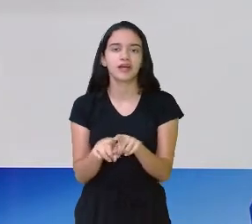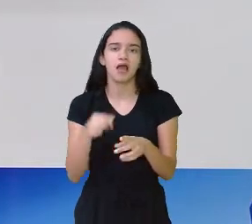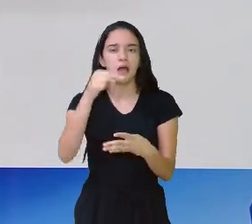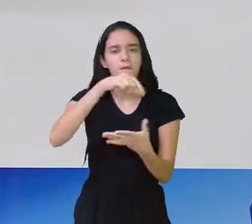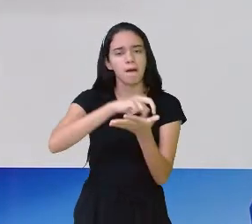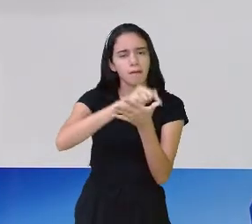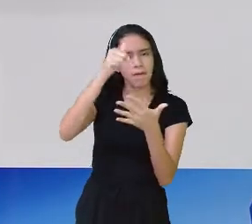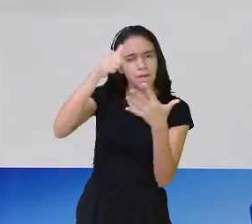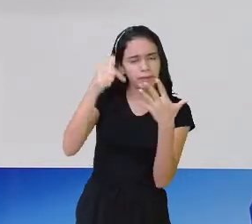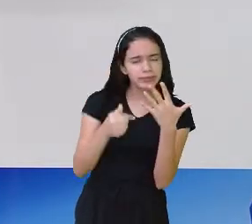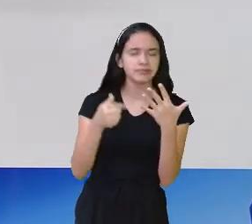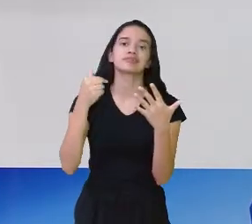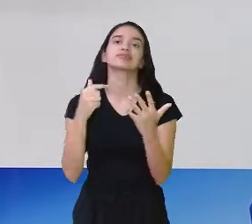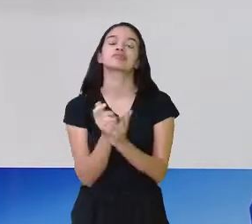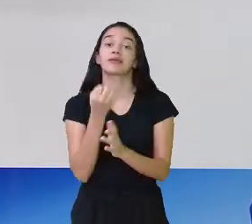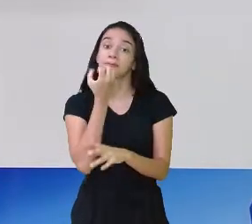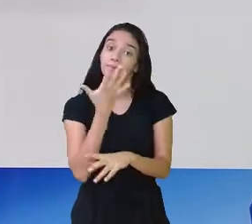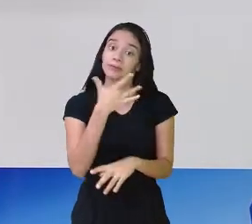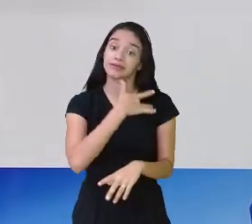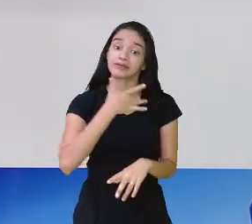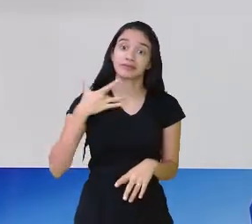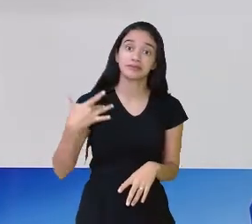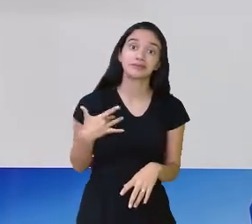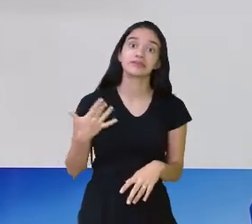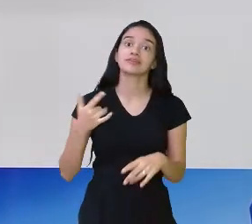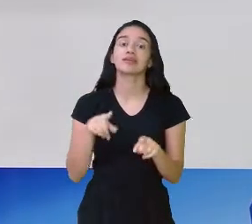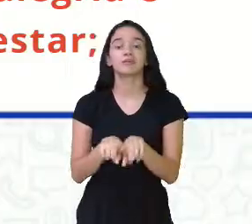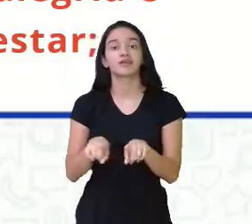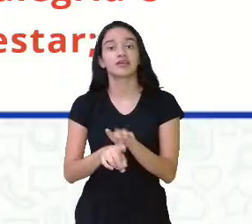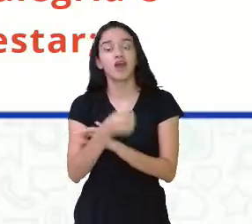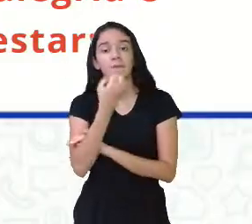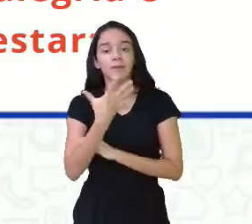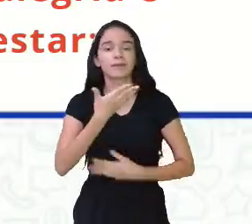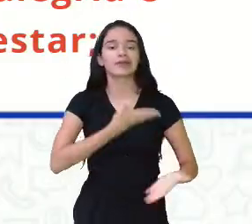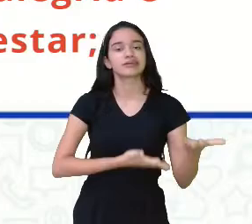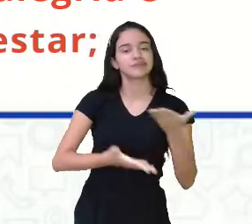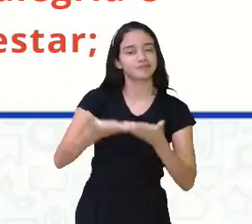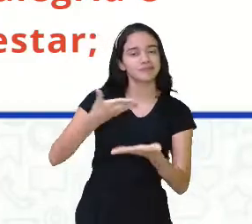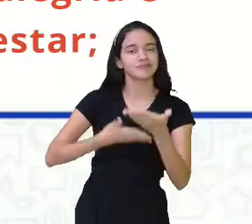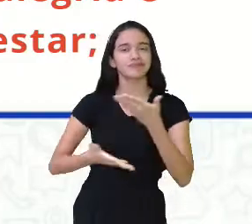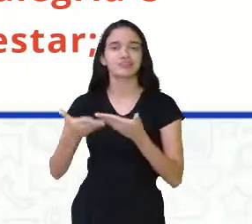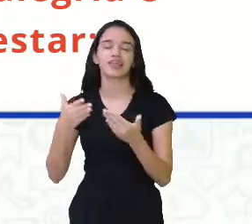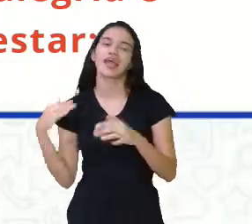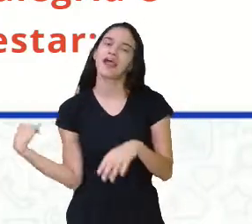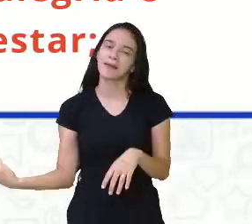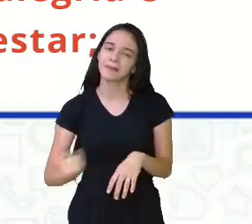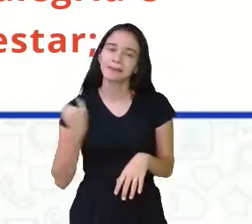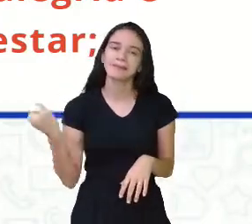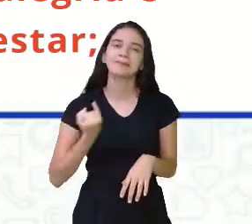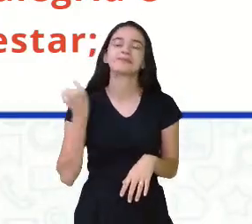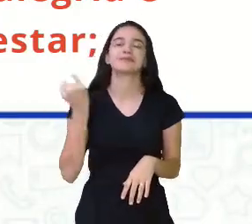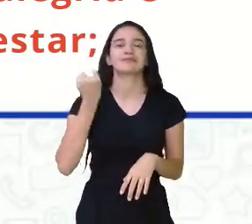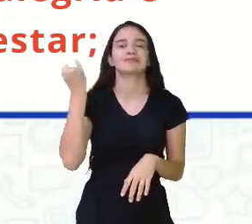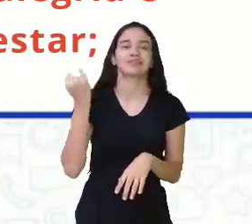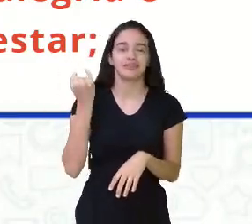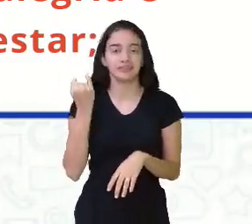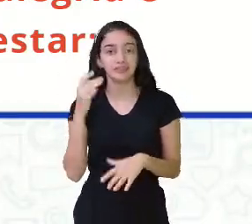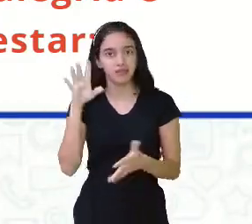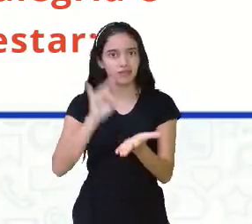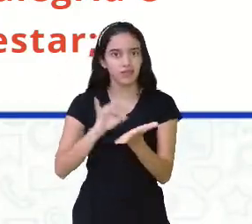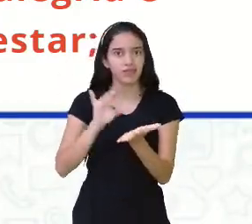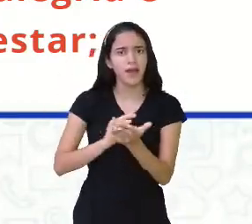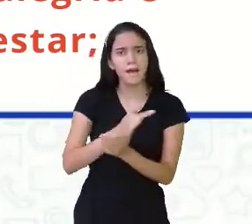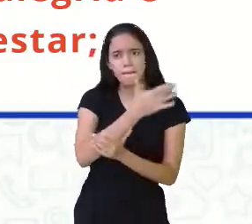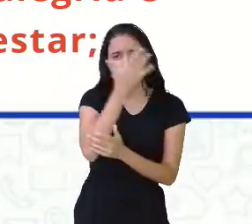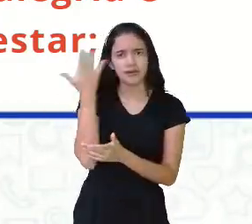fazem bem à nossa saúde. E favorece a socialização. Isso é muito importante. É bom demais. Né? Para as